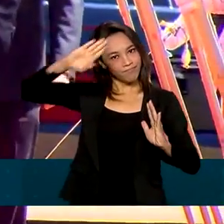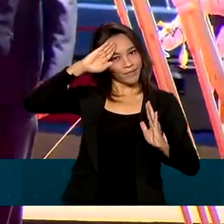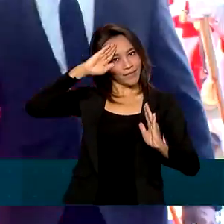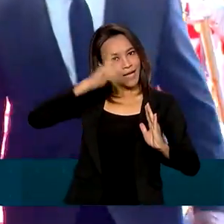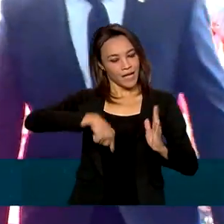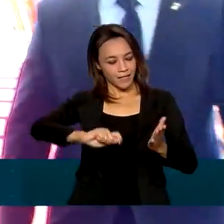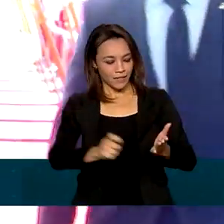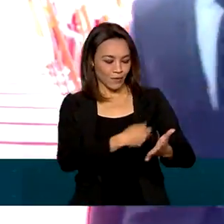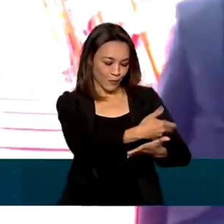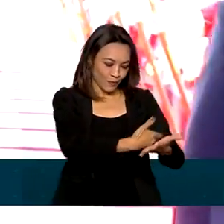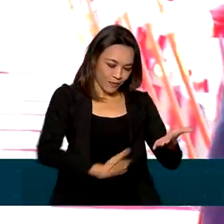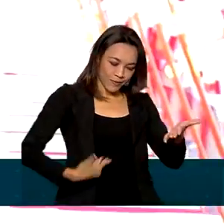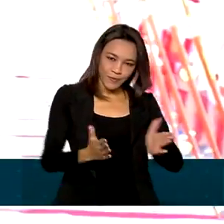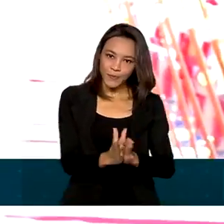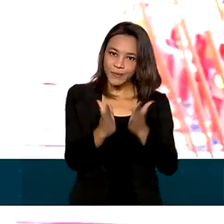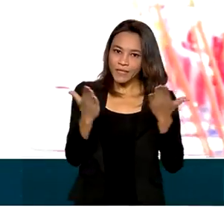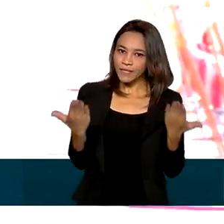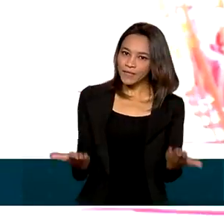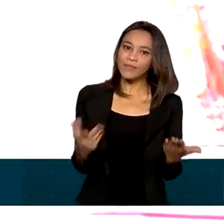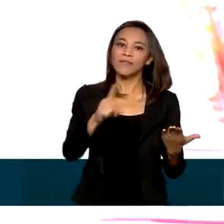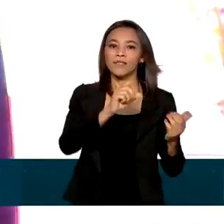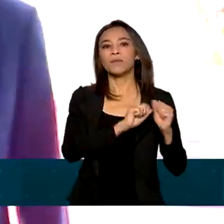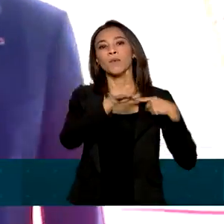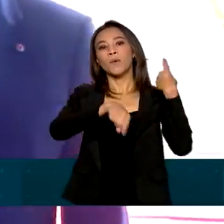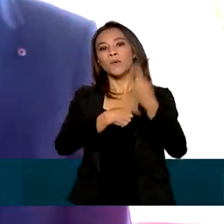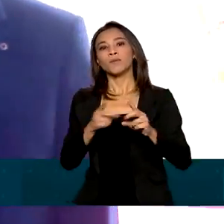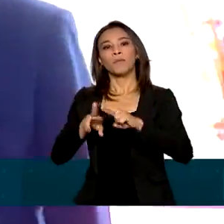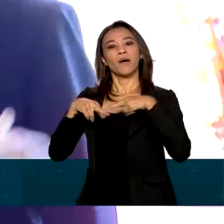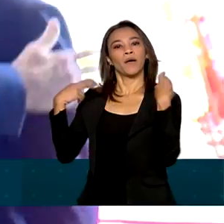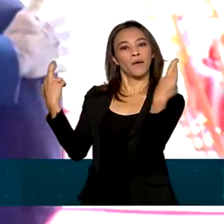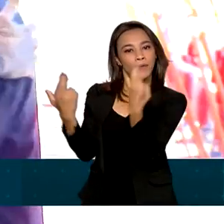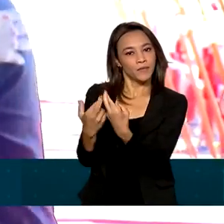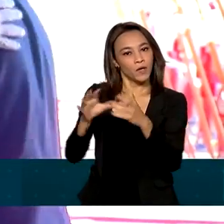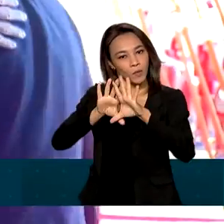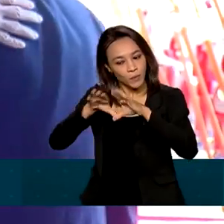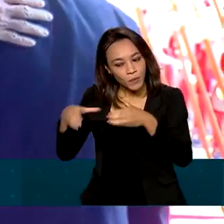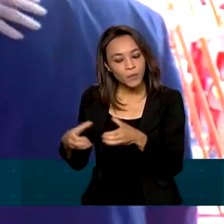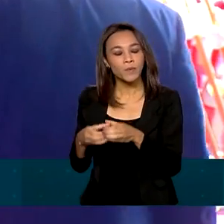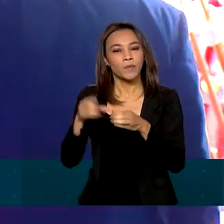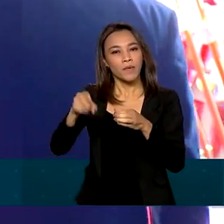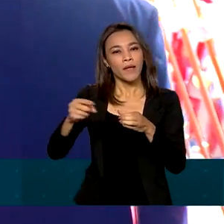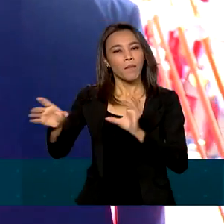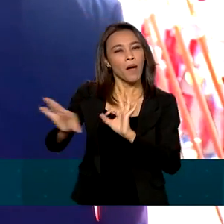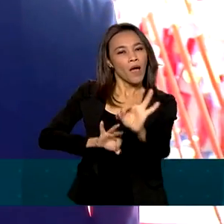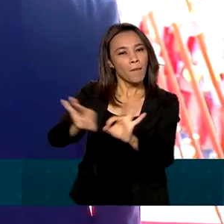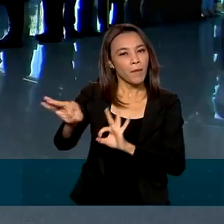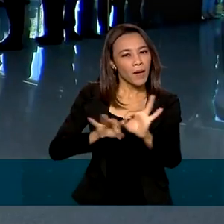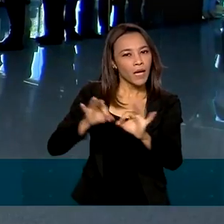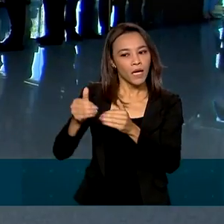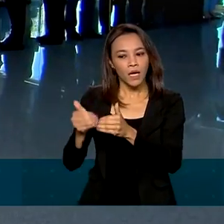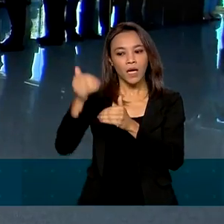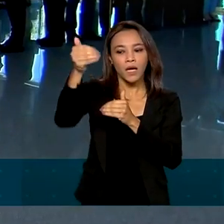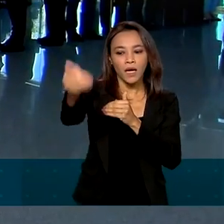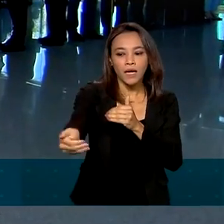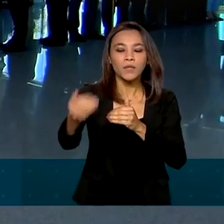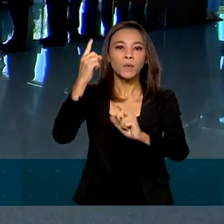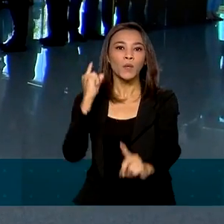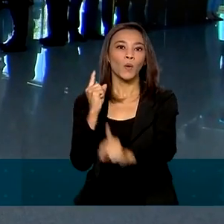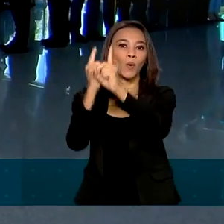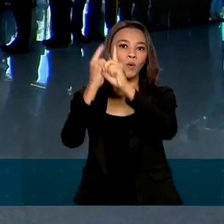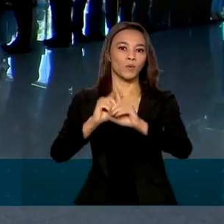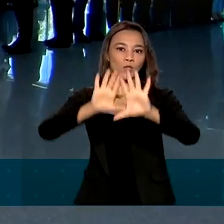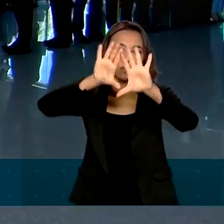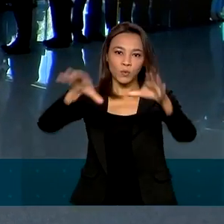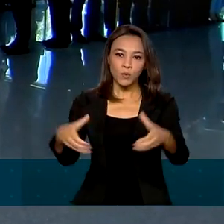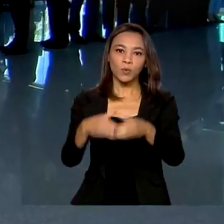e acompanhou bolsonaro uma agenda interna etapa de preparação para a próxima reunião de cúpula Brasil Portugal